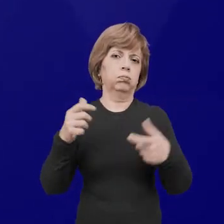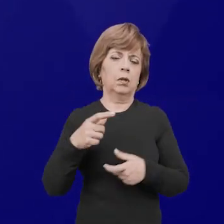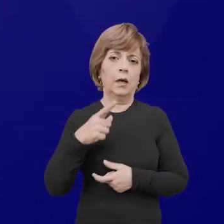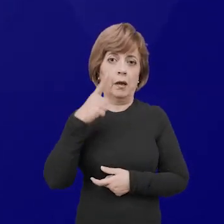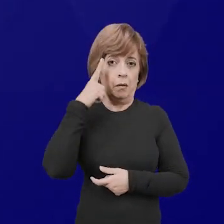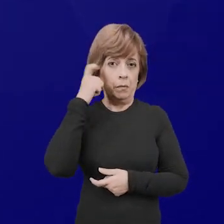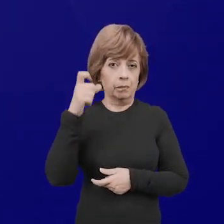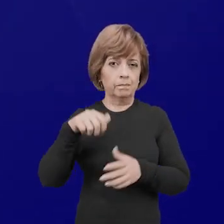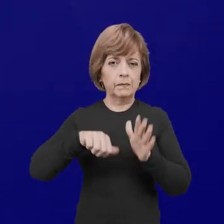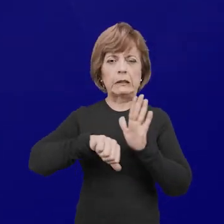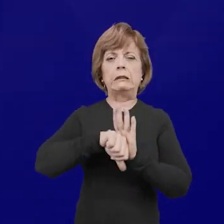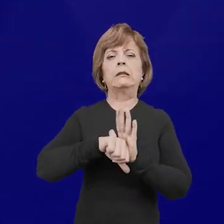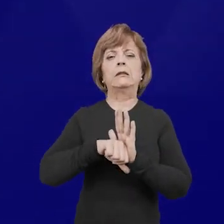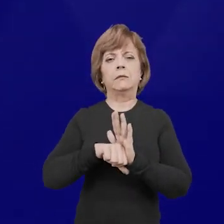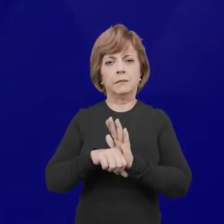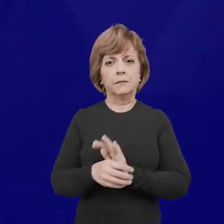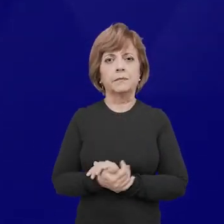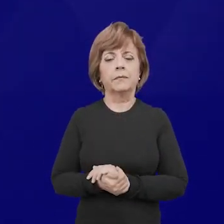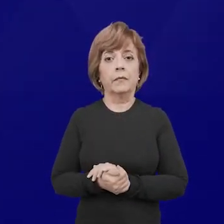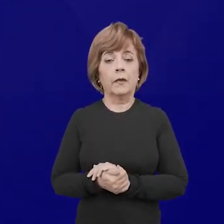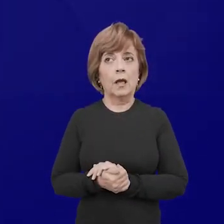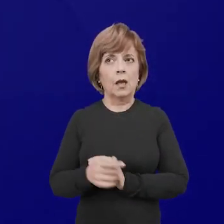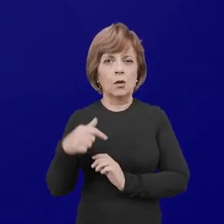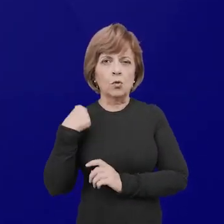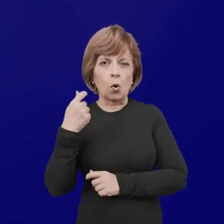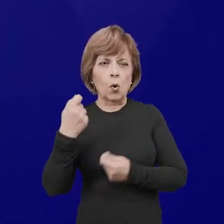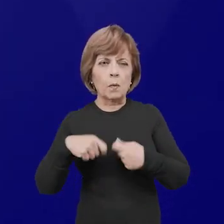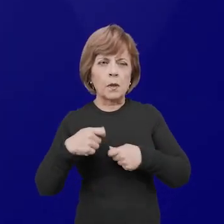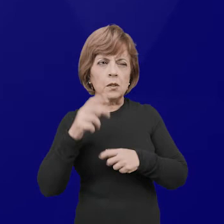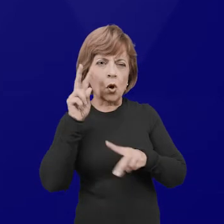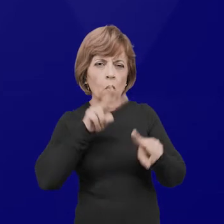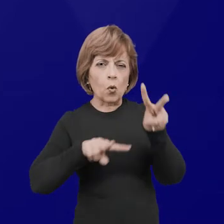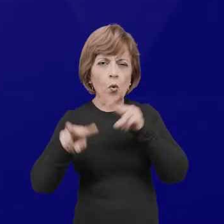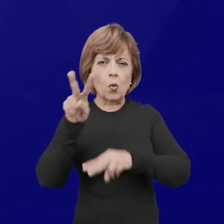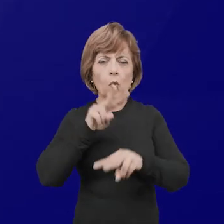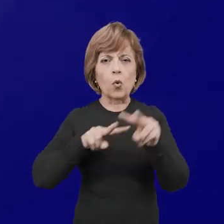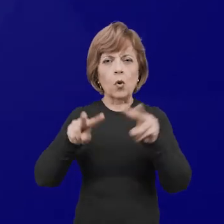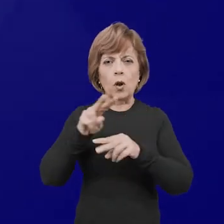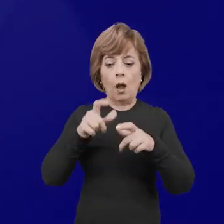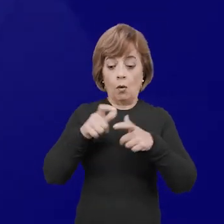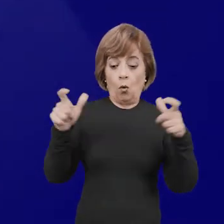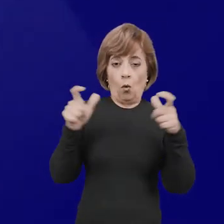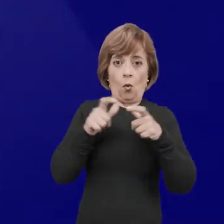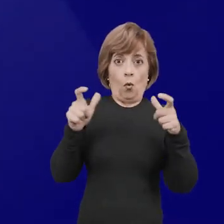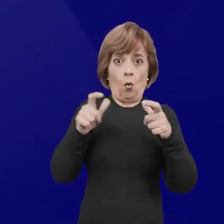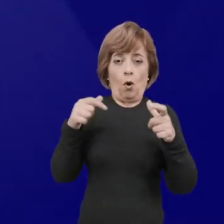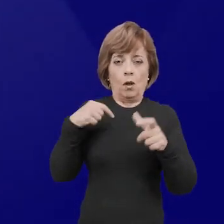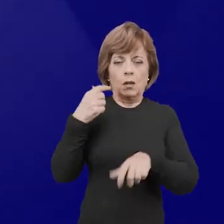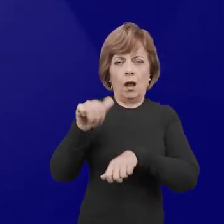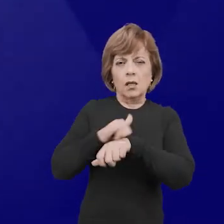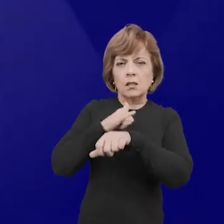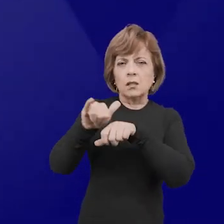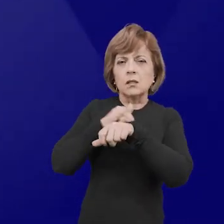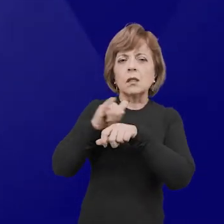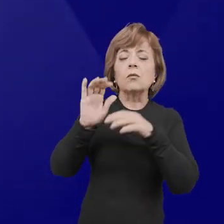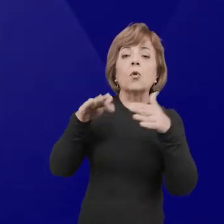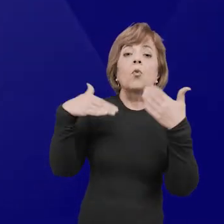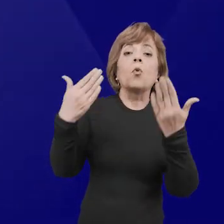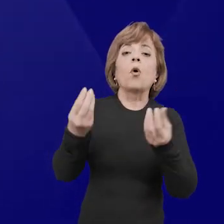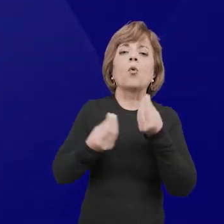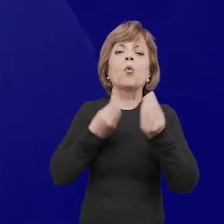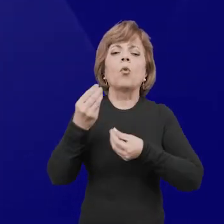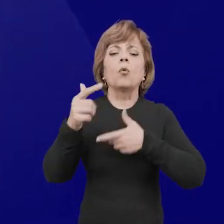grande. Então, a ideia aqui é olhar para esse volume e pensar as estratégias que estão sendo feitas atualmente, né? A